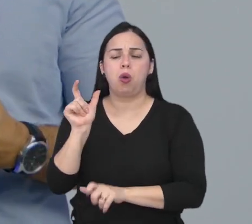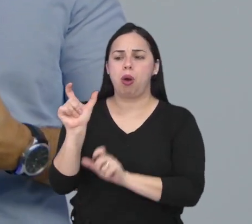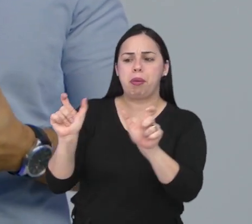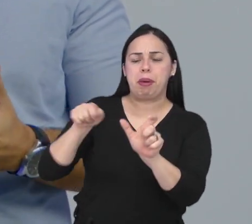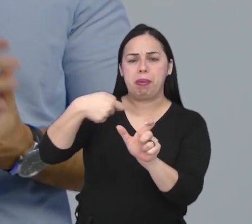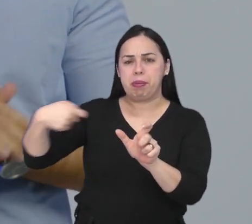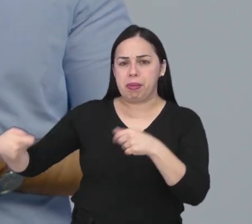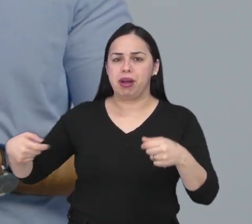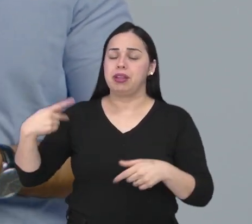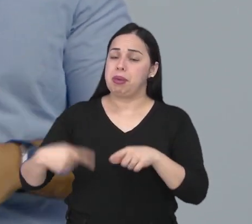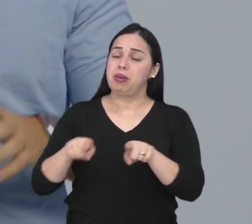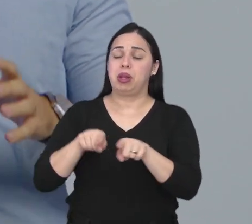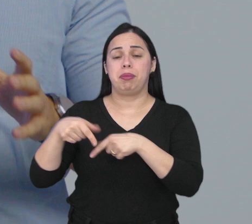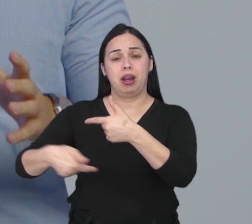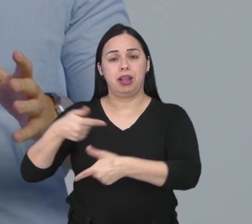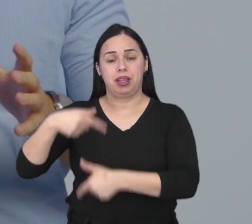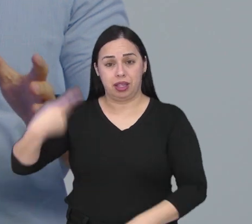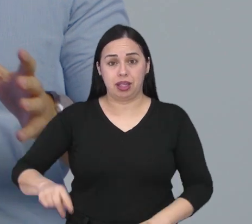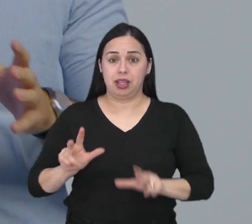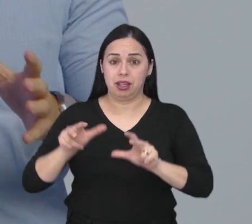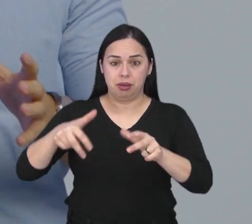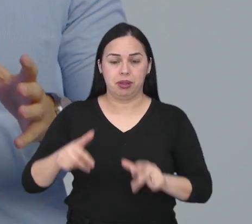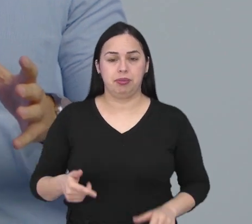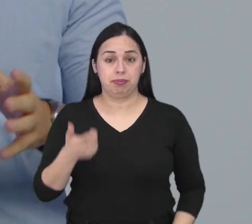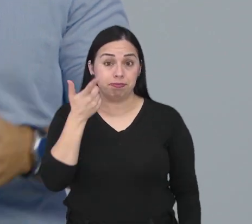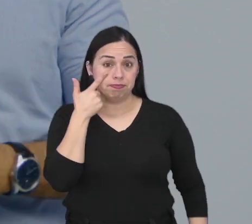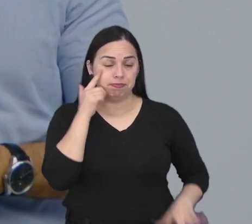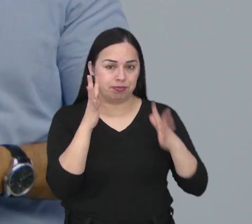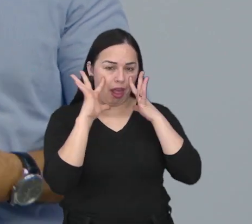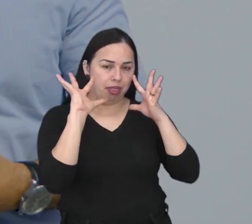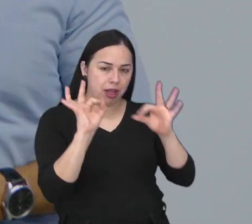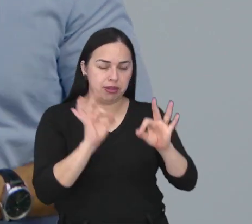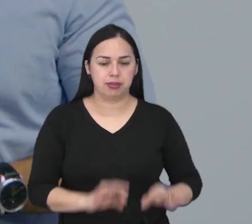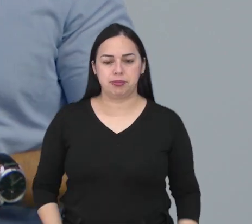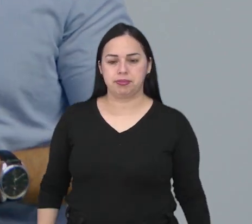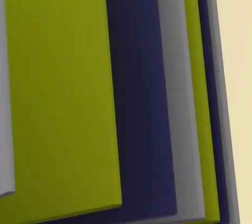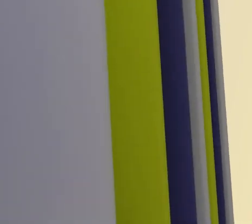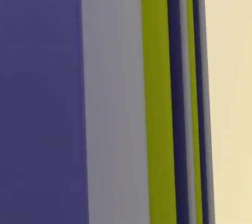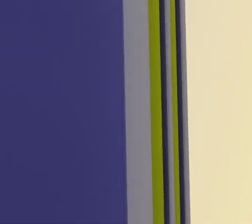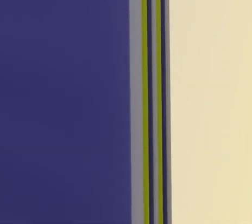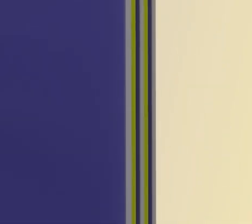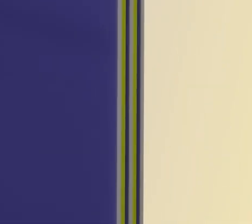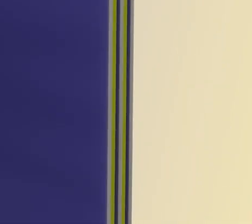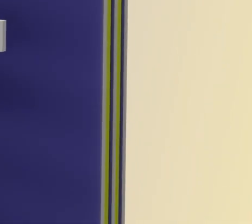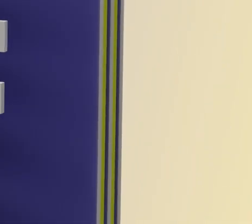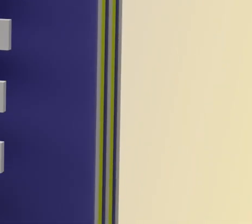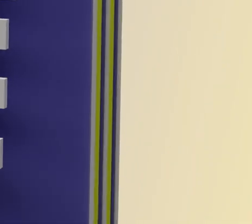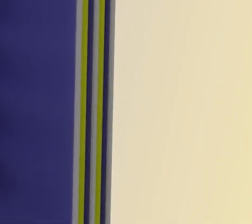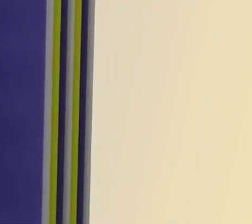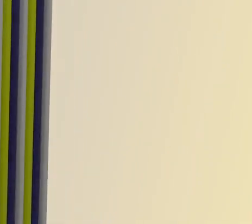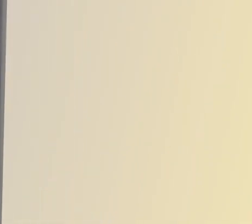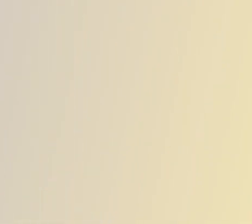para entender um pouquinho sobre os termos e a dinâmica do trabalho aqui na Câmara. Olha só.